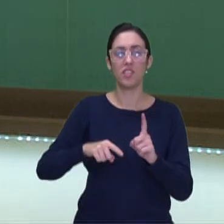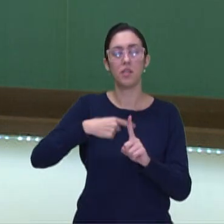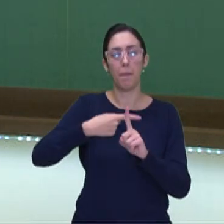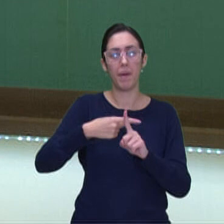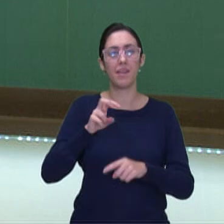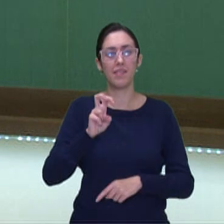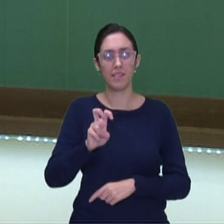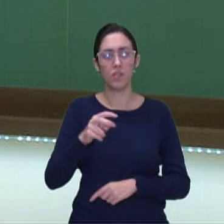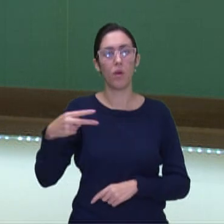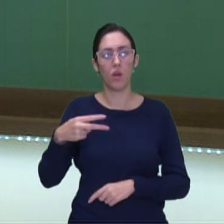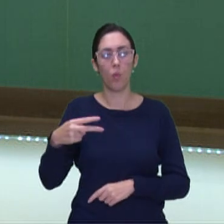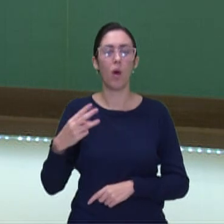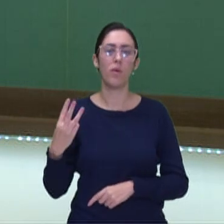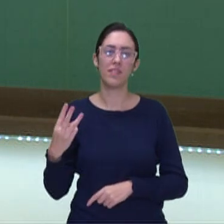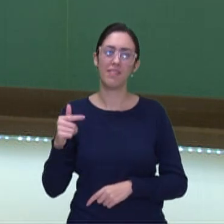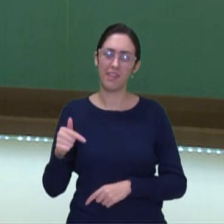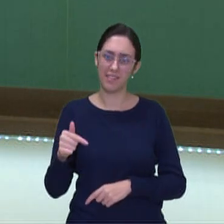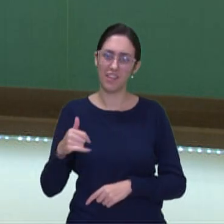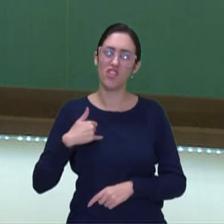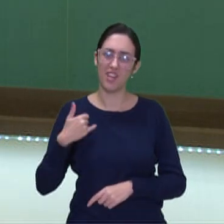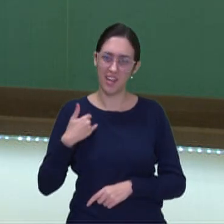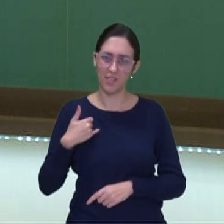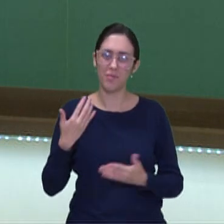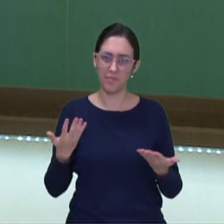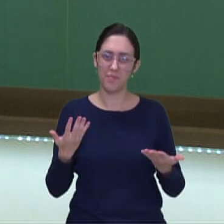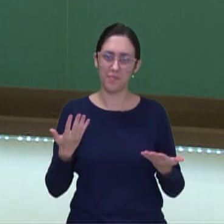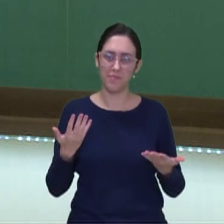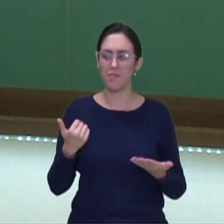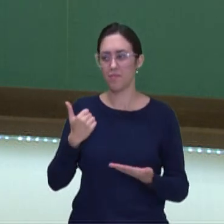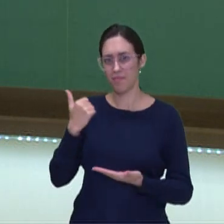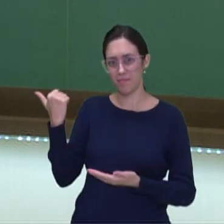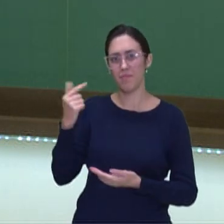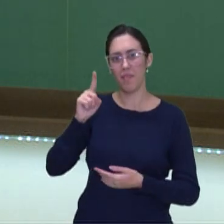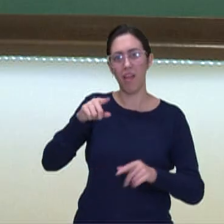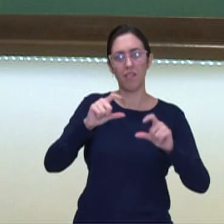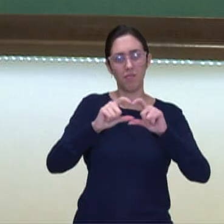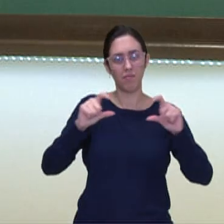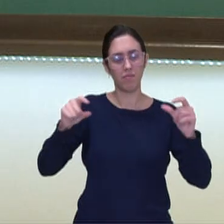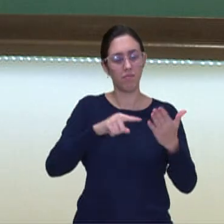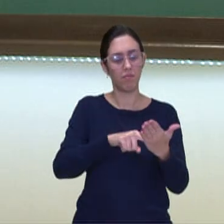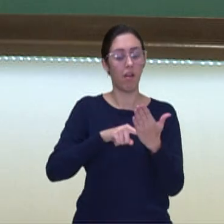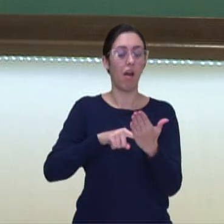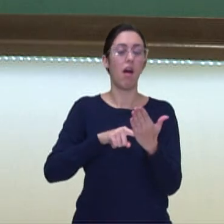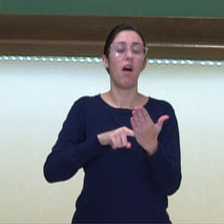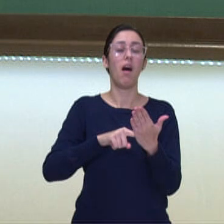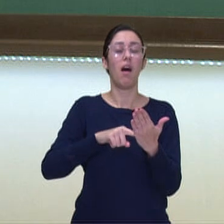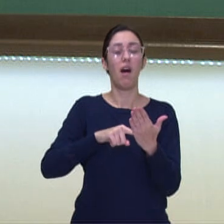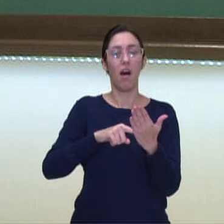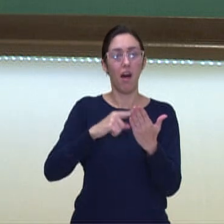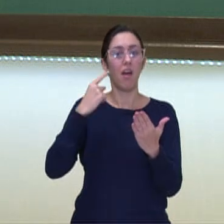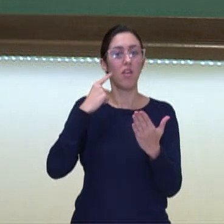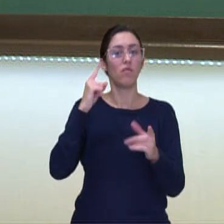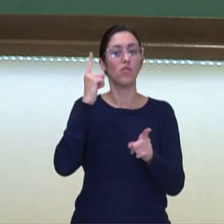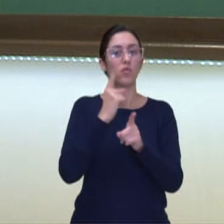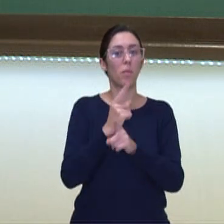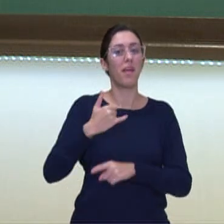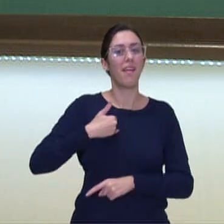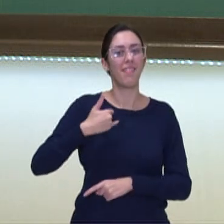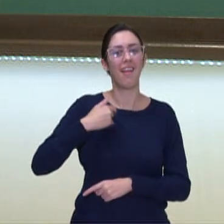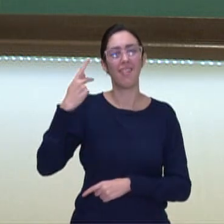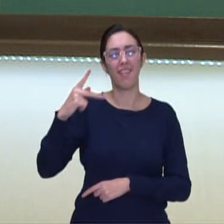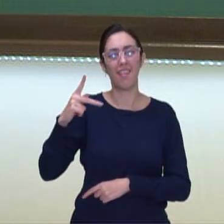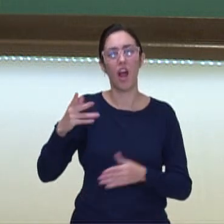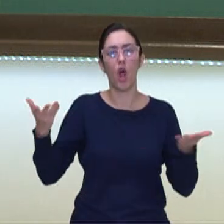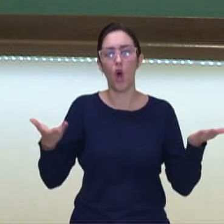5 anos é igual a 37 anos. Essa equação me dá o valor que representa a idade de Karina